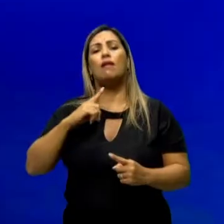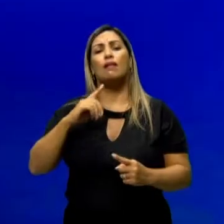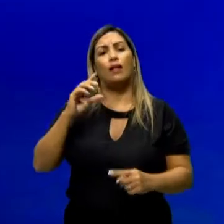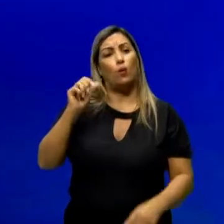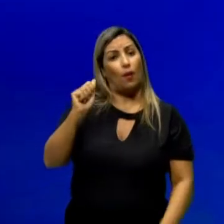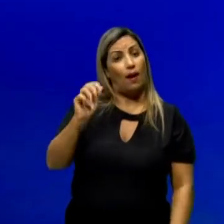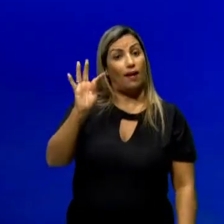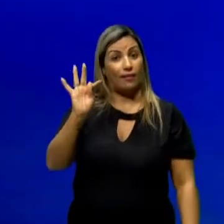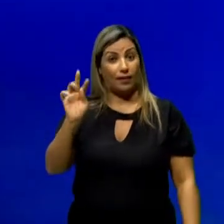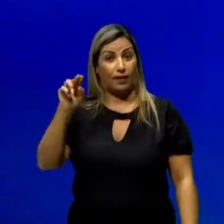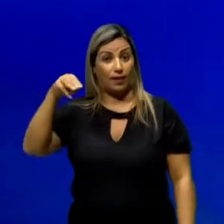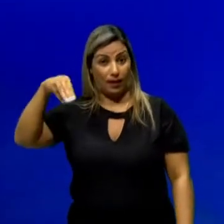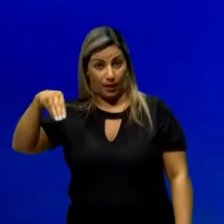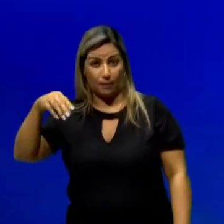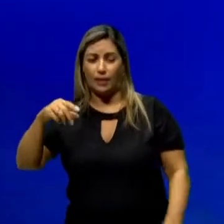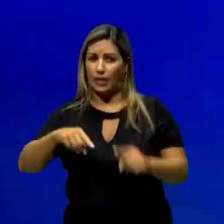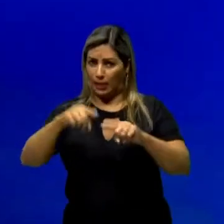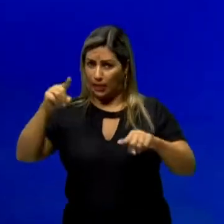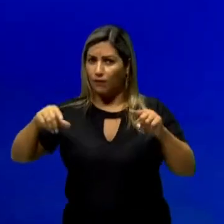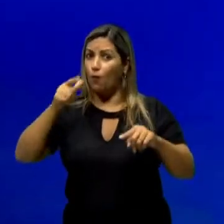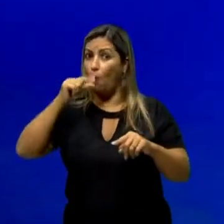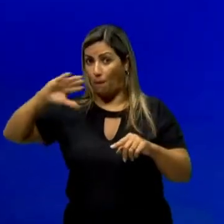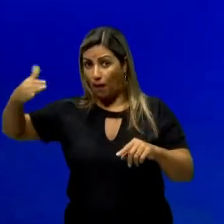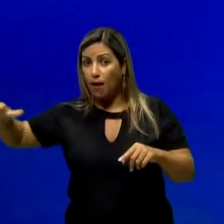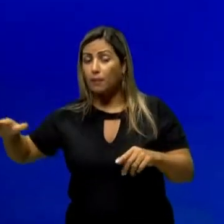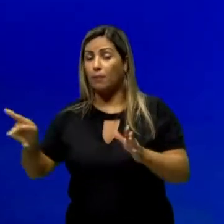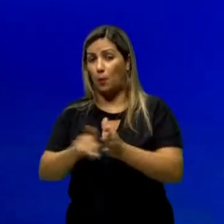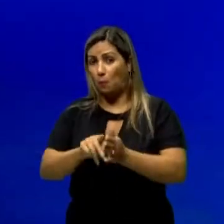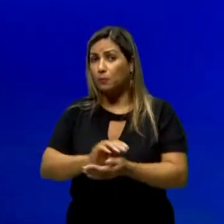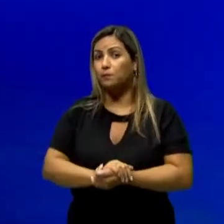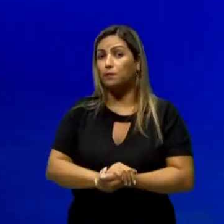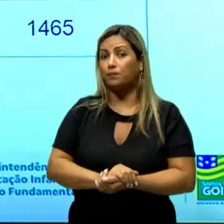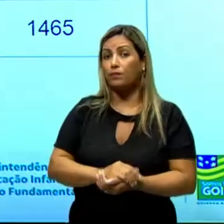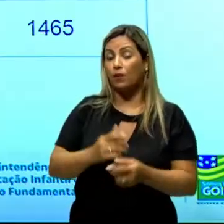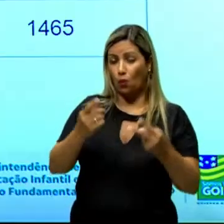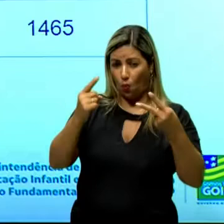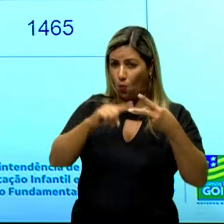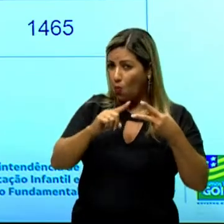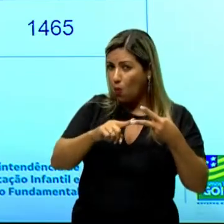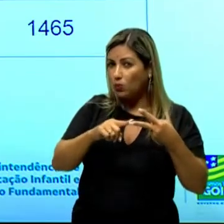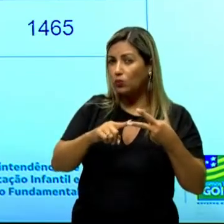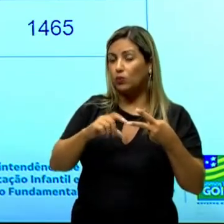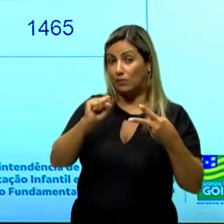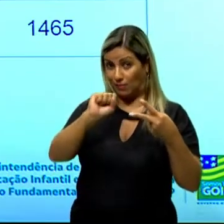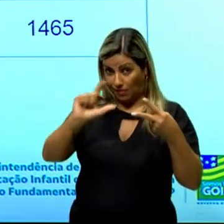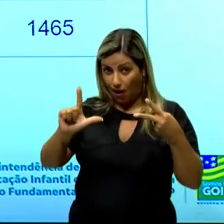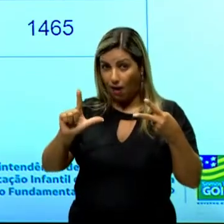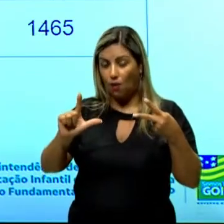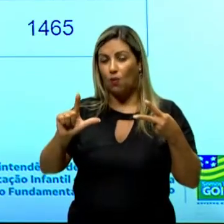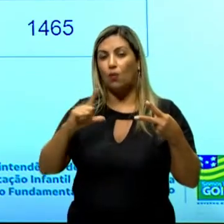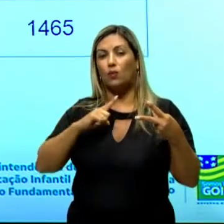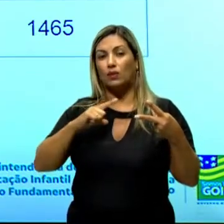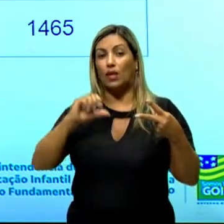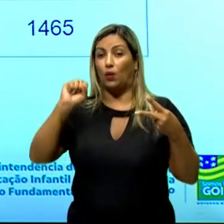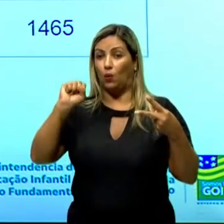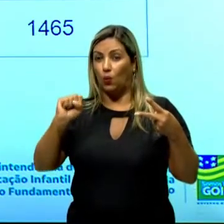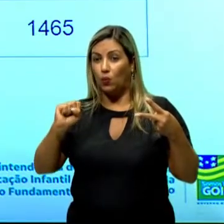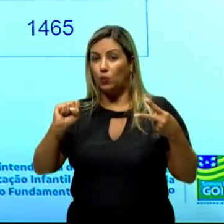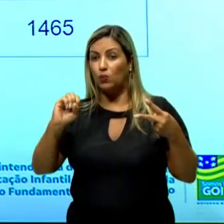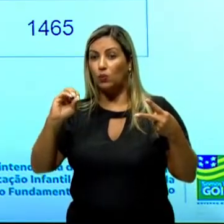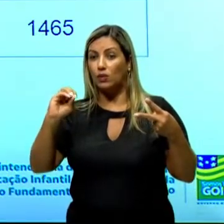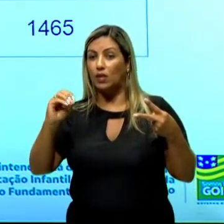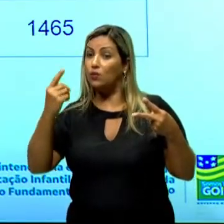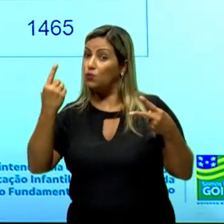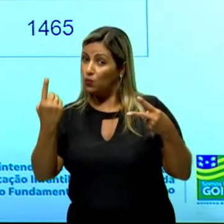seja, nível do mar. Um outro caso é o cloreto de sódio. Ele tem 801 graus Celsius